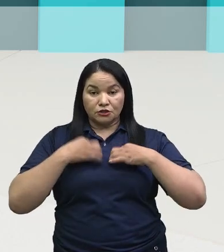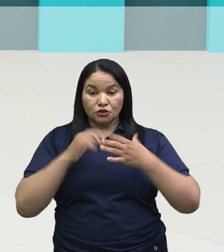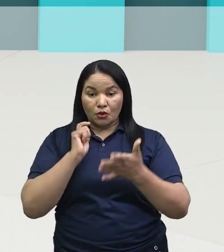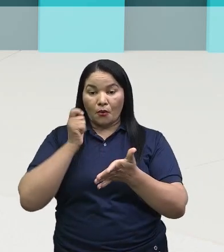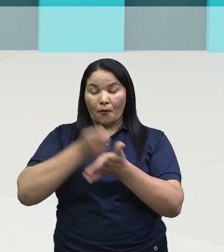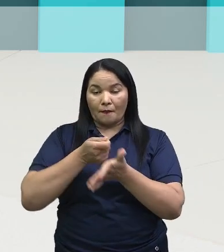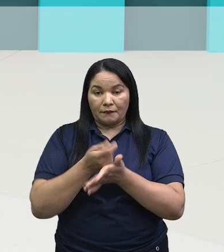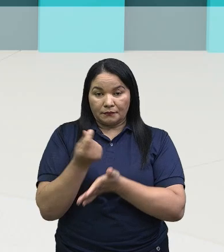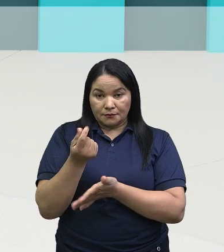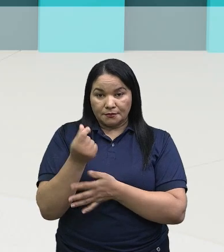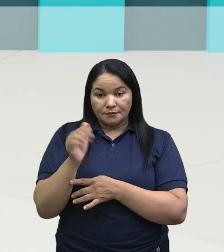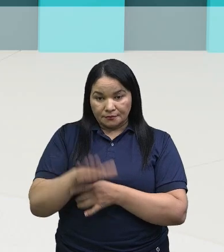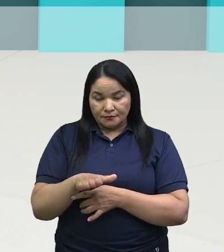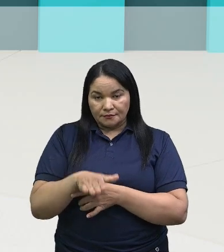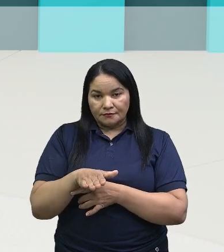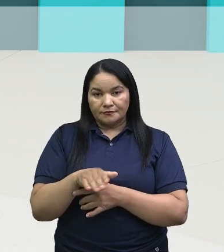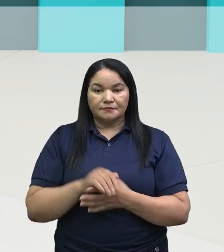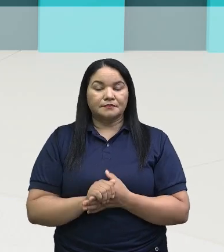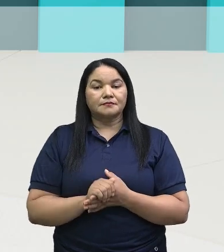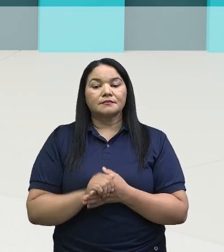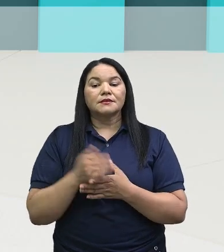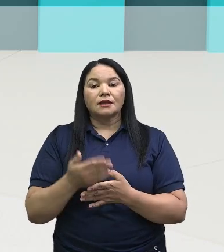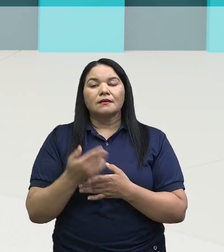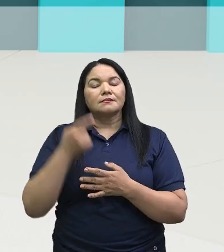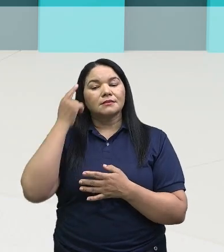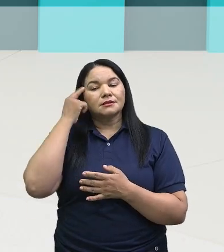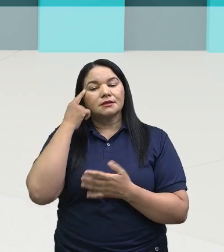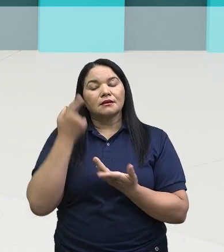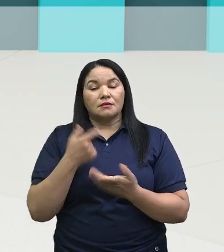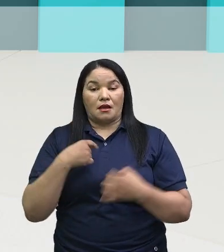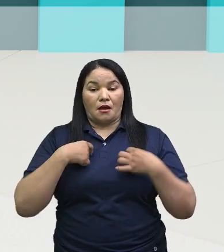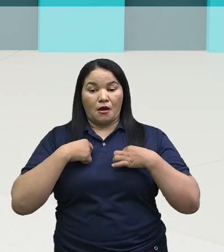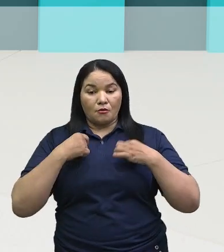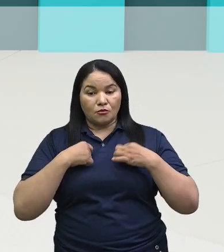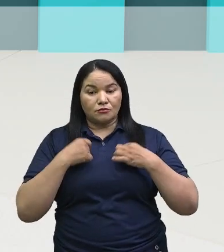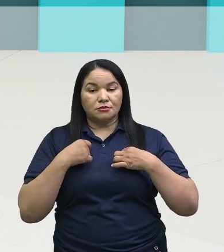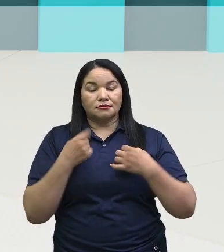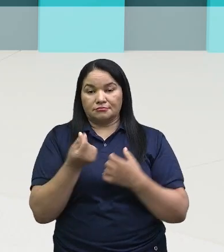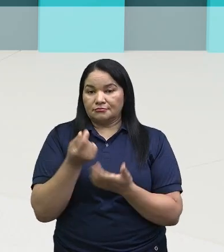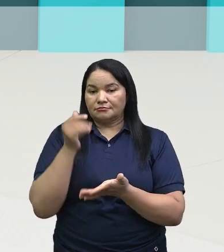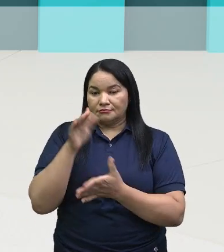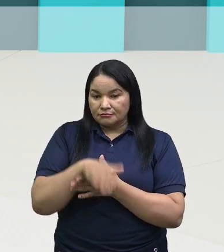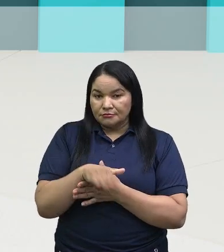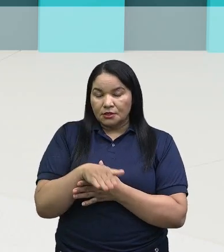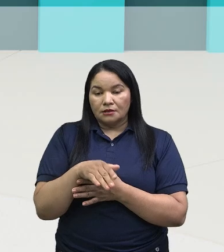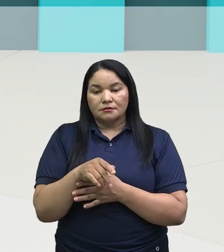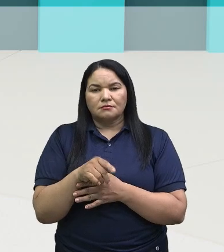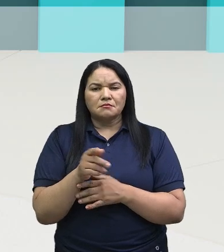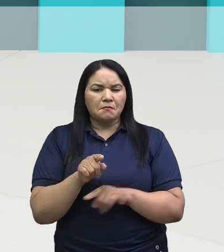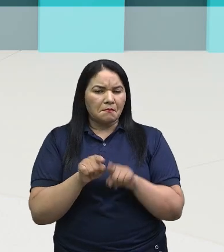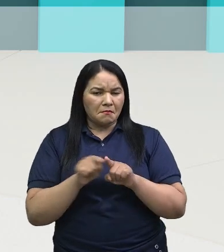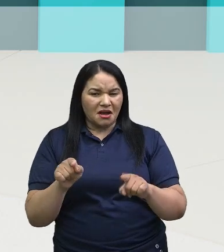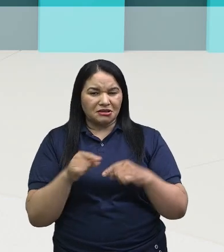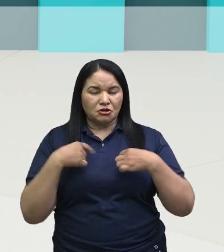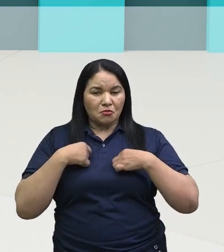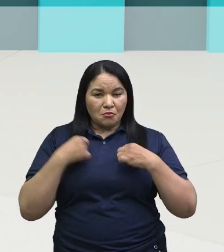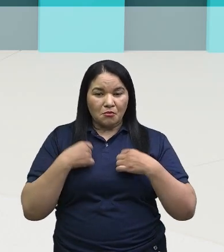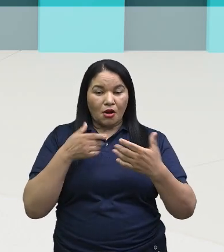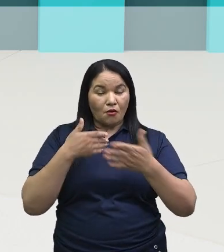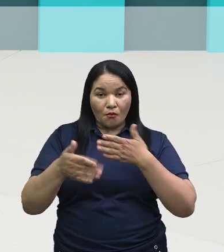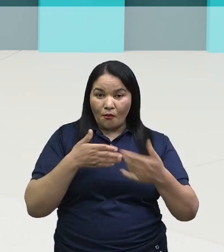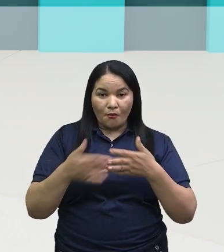estava barata. Então, se eu pensar, a blusa estava barata. Mas é qualquer blusa que estava com aquele